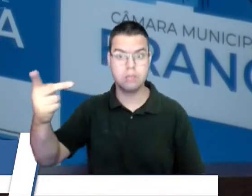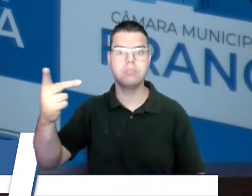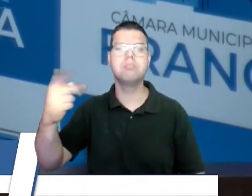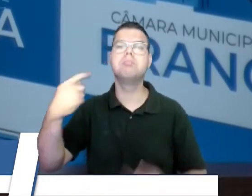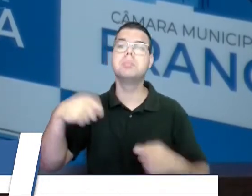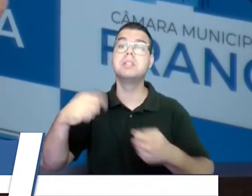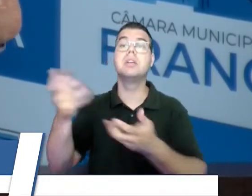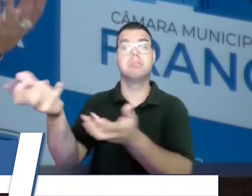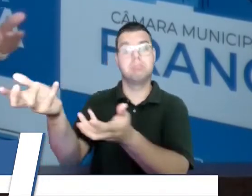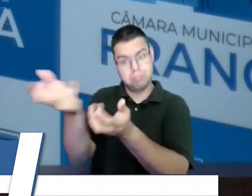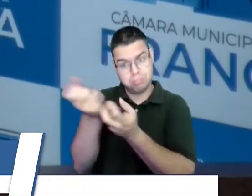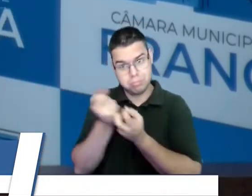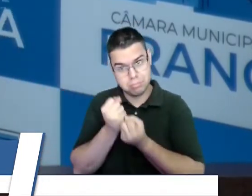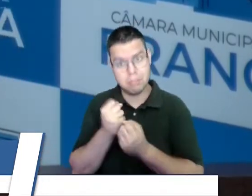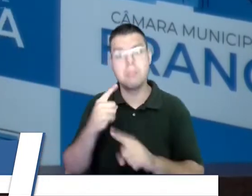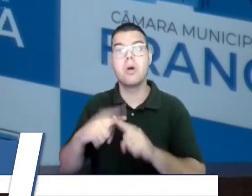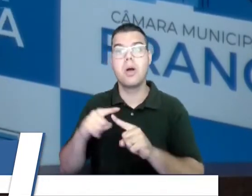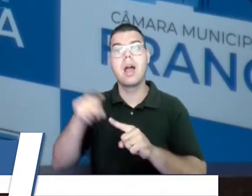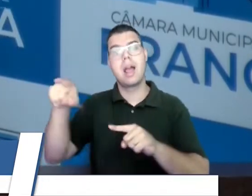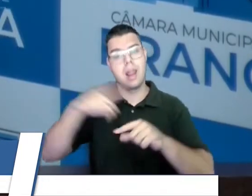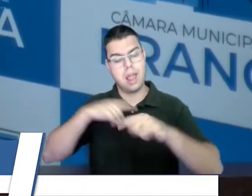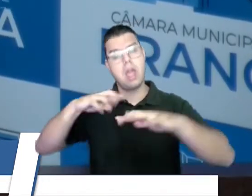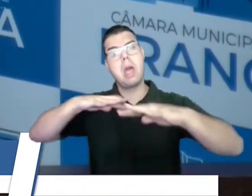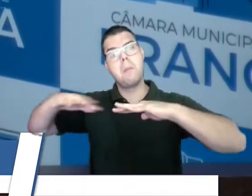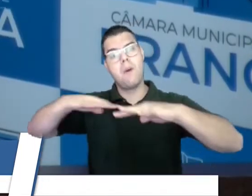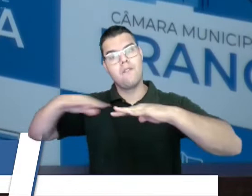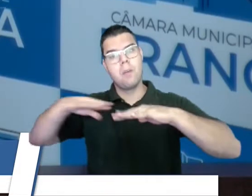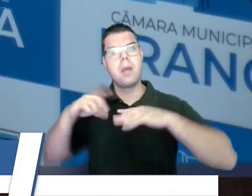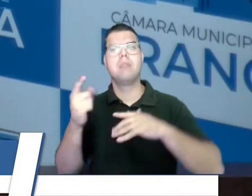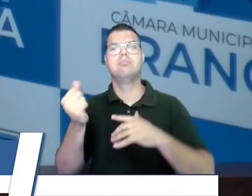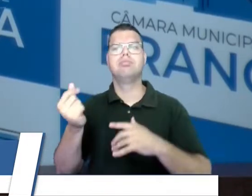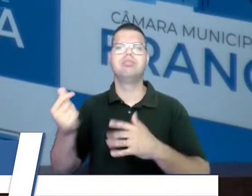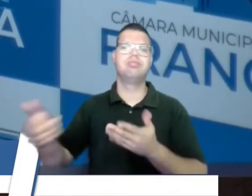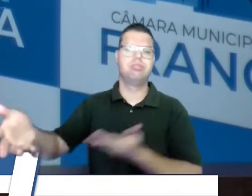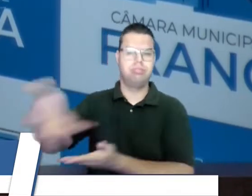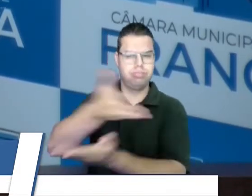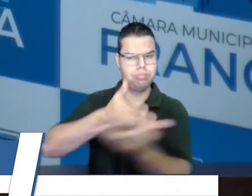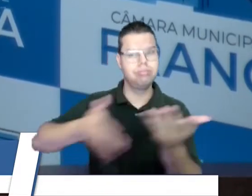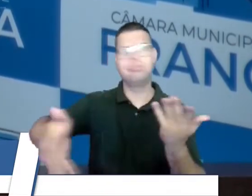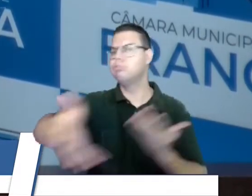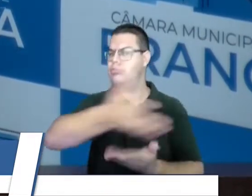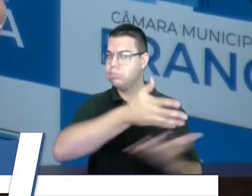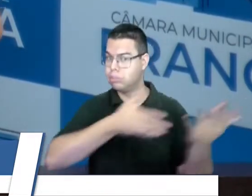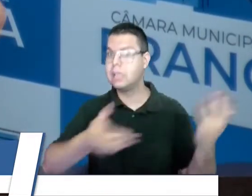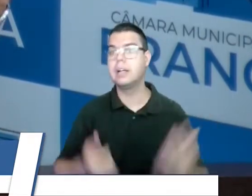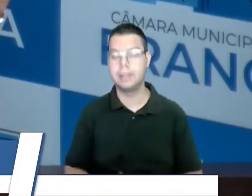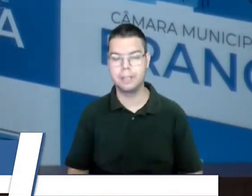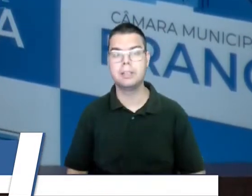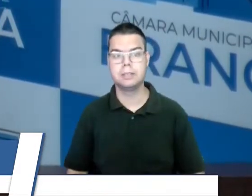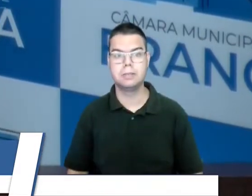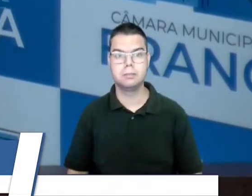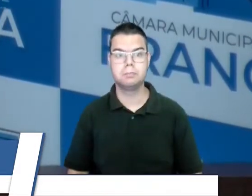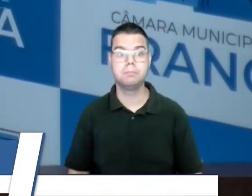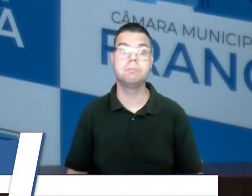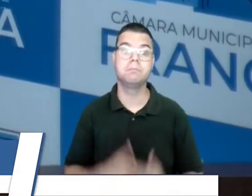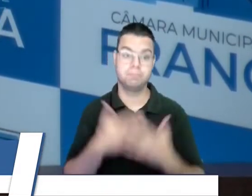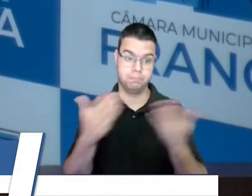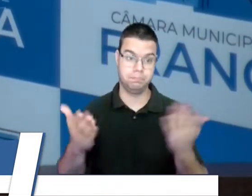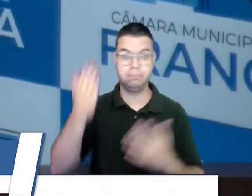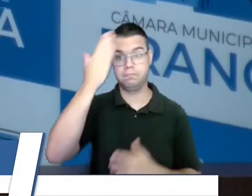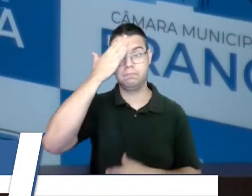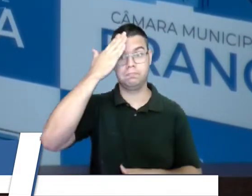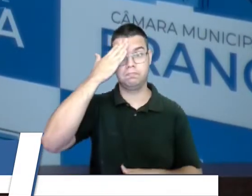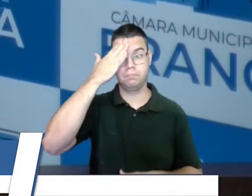tal, porque elas fazem movimentar toda a cadeia produtiva da cidade. Então, quer dizer, o poder,